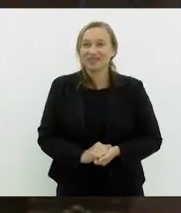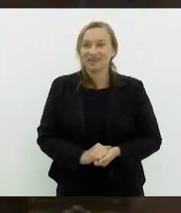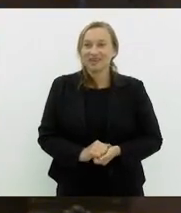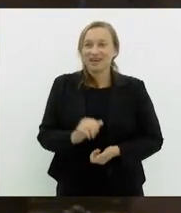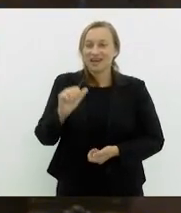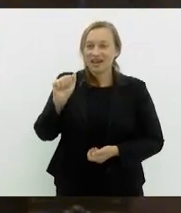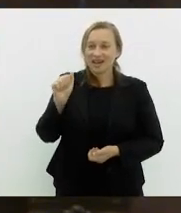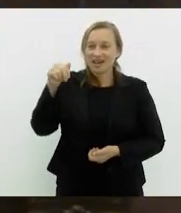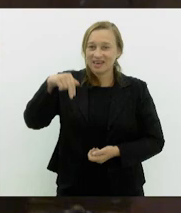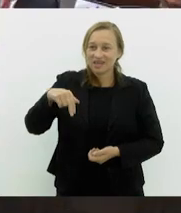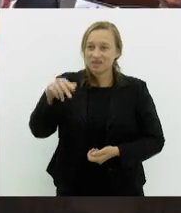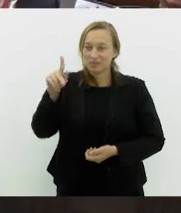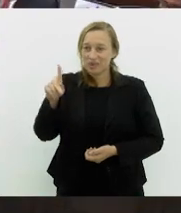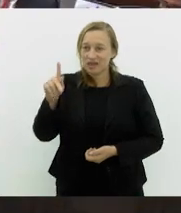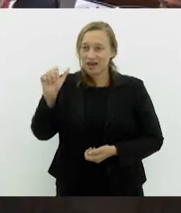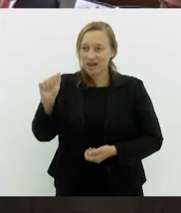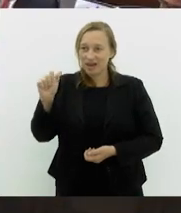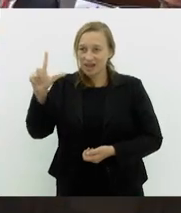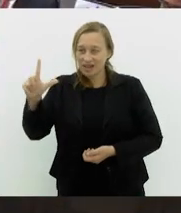ANPAL.